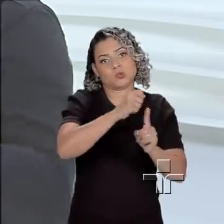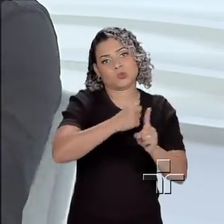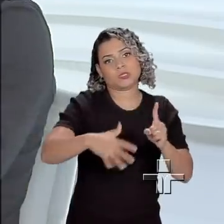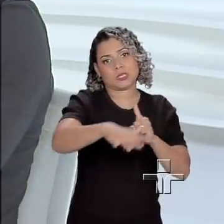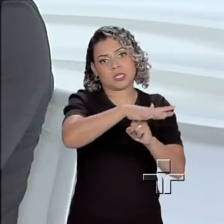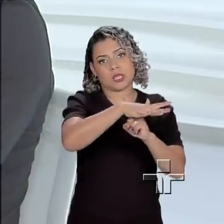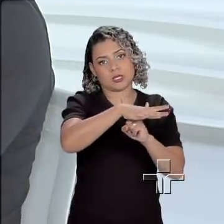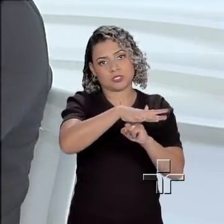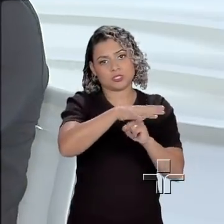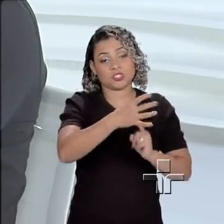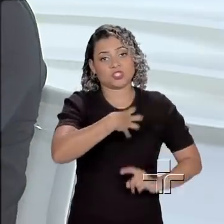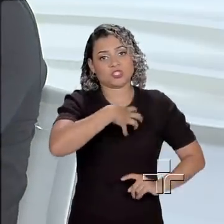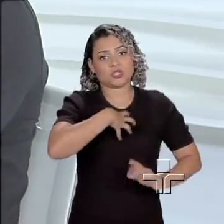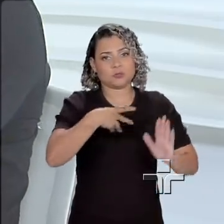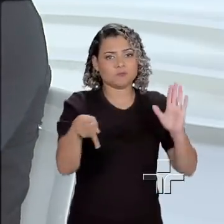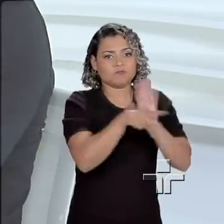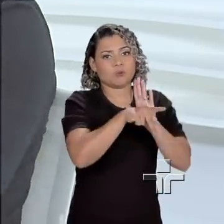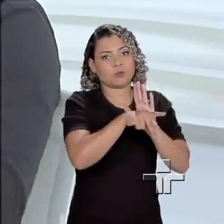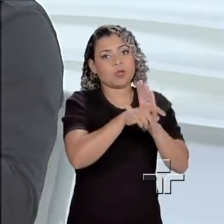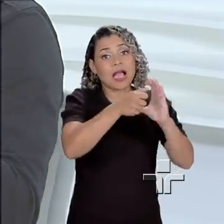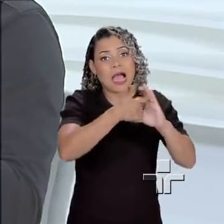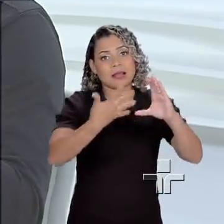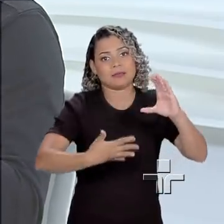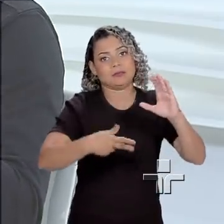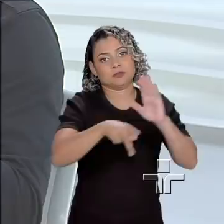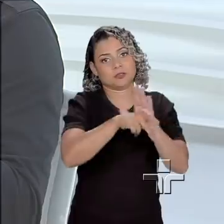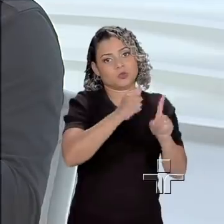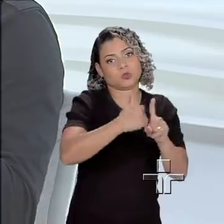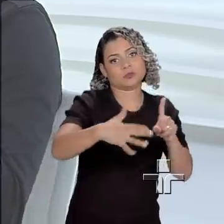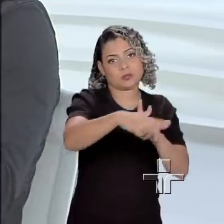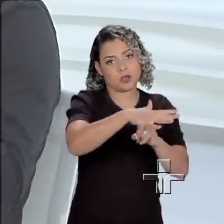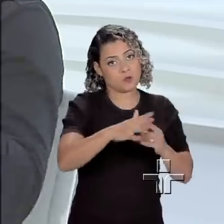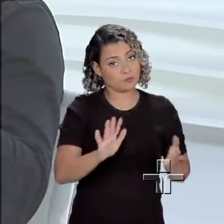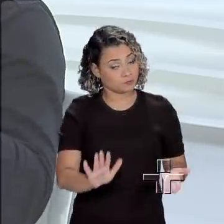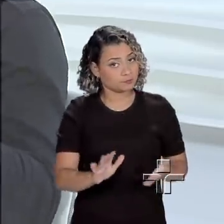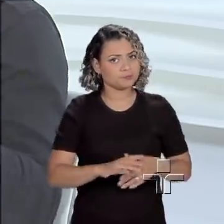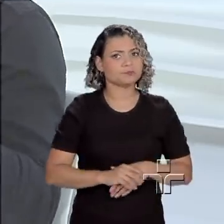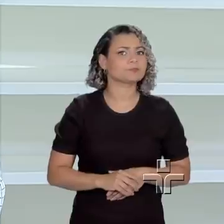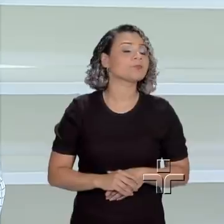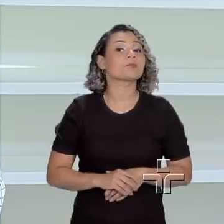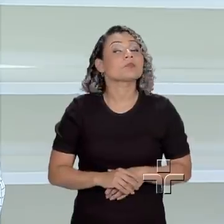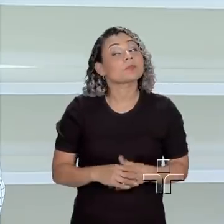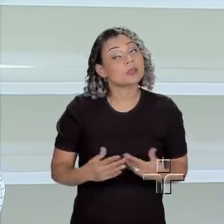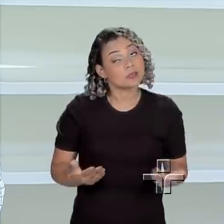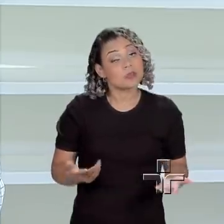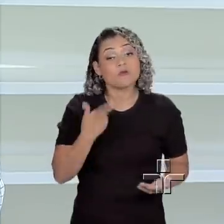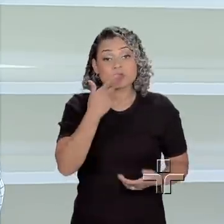Então, isso, o que você está relatando é obviamente,